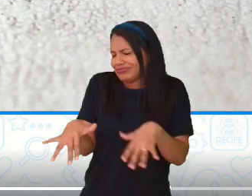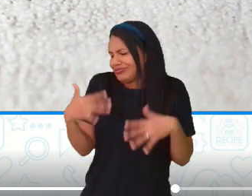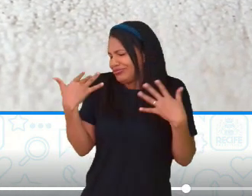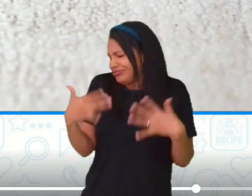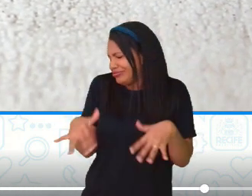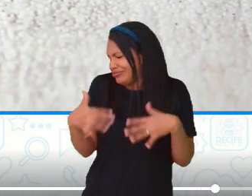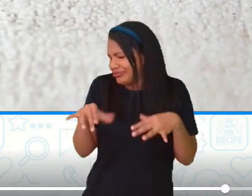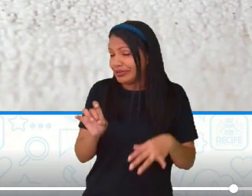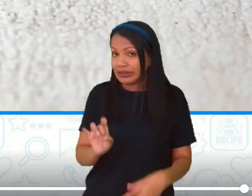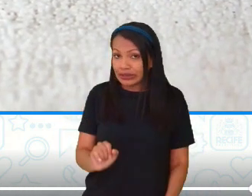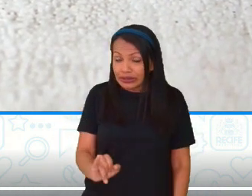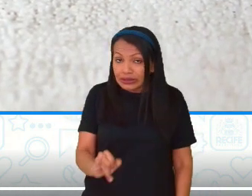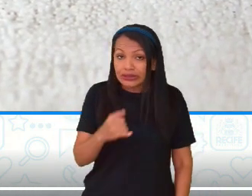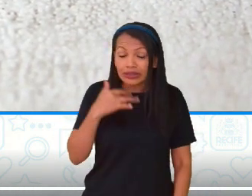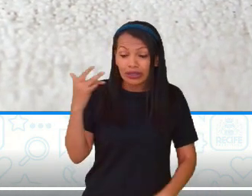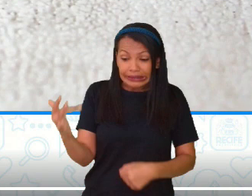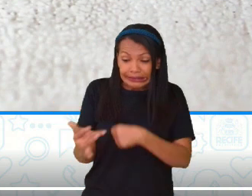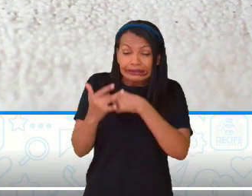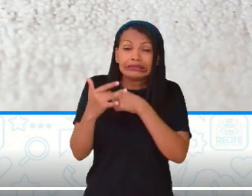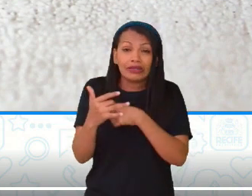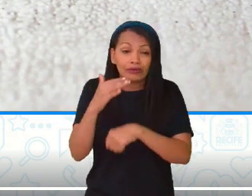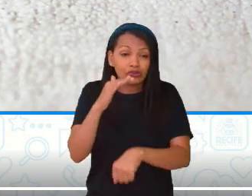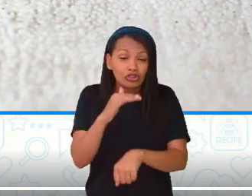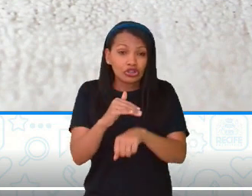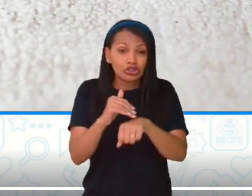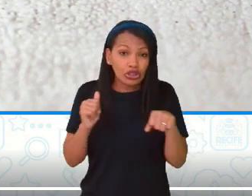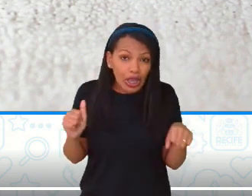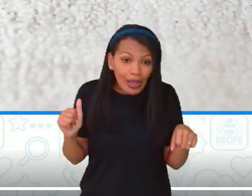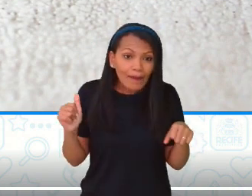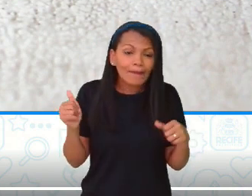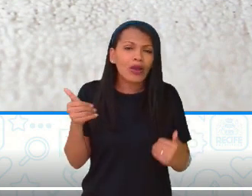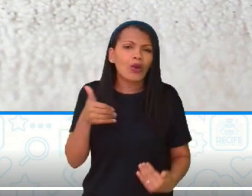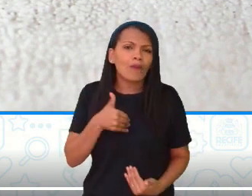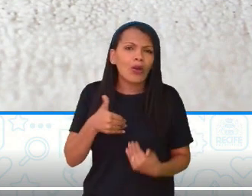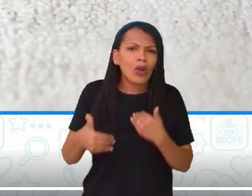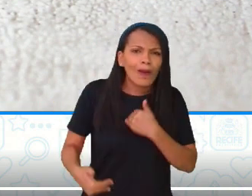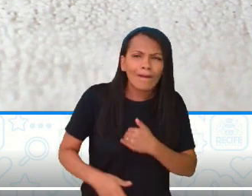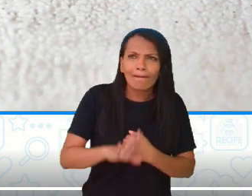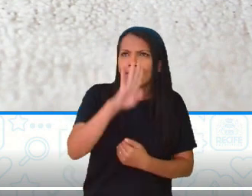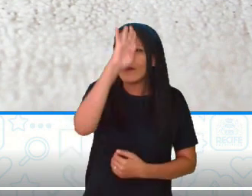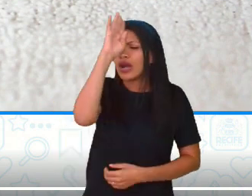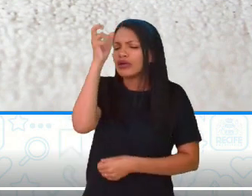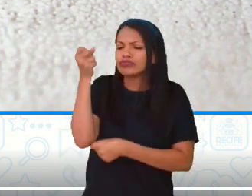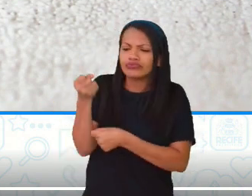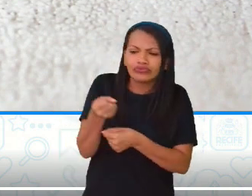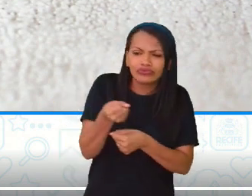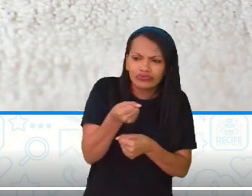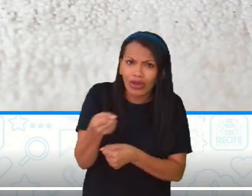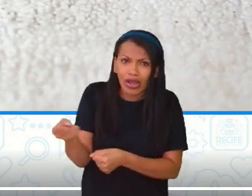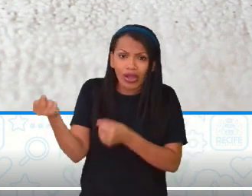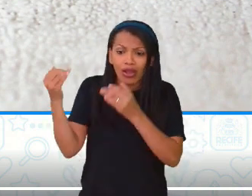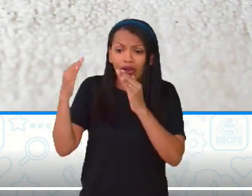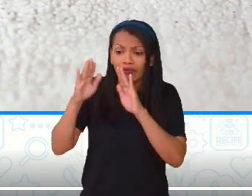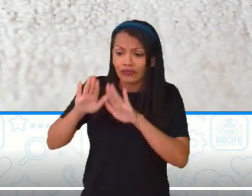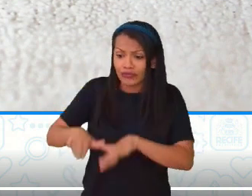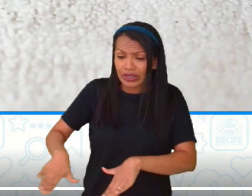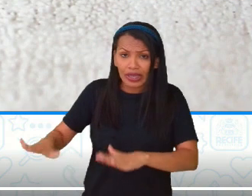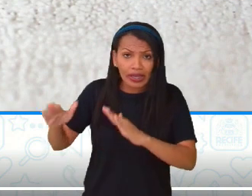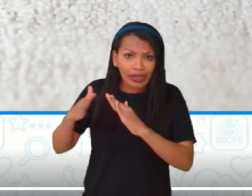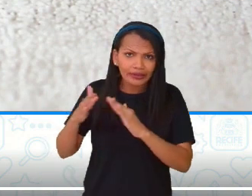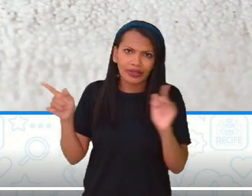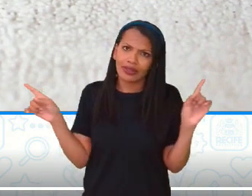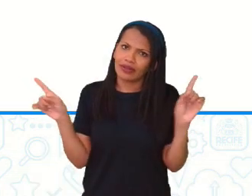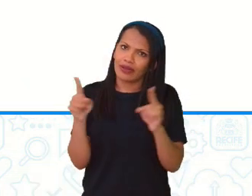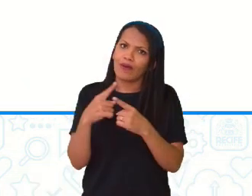foi picado, vai no hospital, chama o corpo de bombeiro, chama alguém para dar um suporte. Não fique em casa. A gente tem que tomar cuidado com